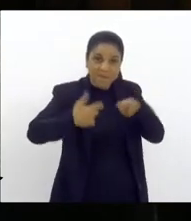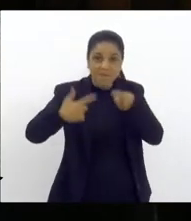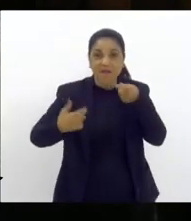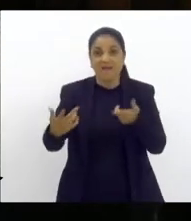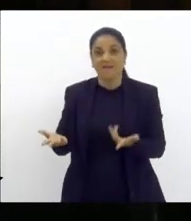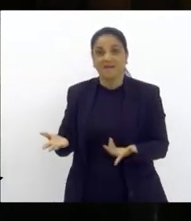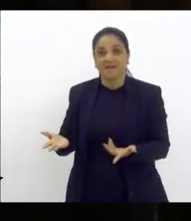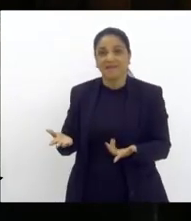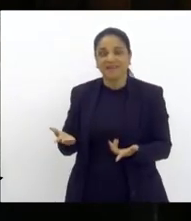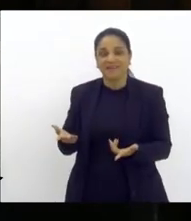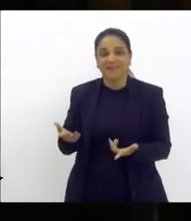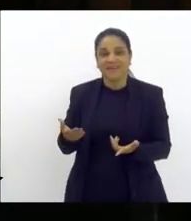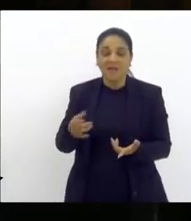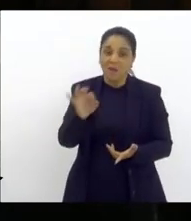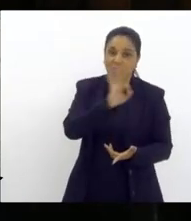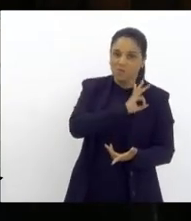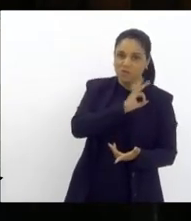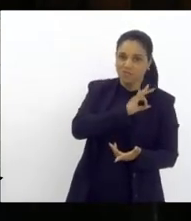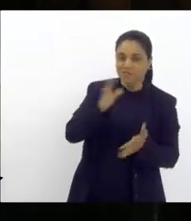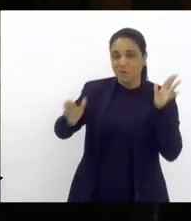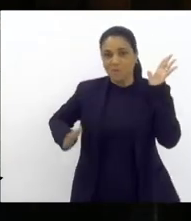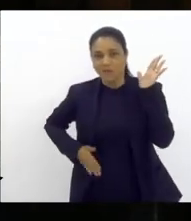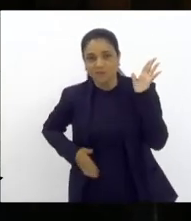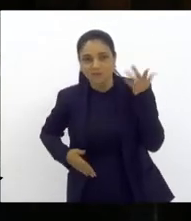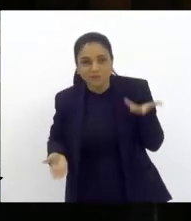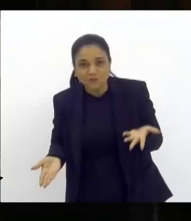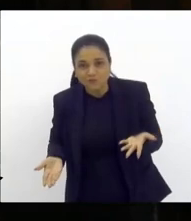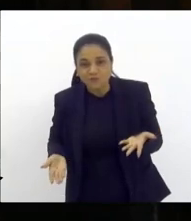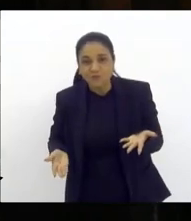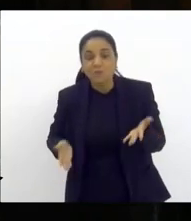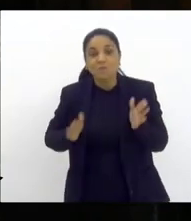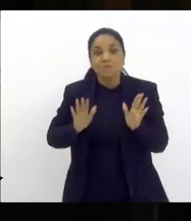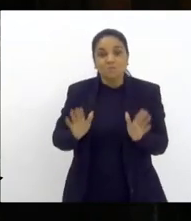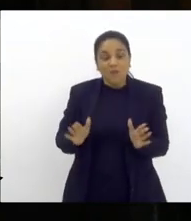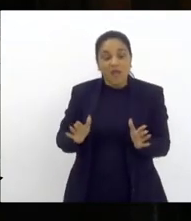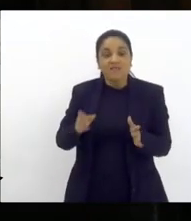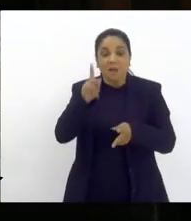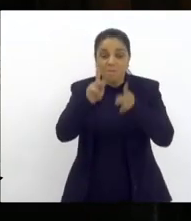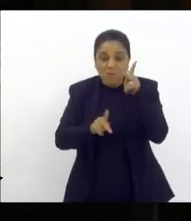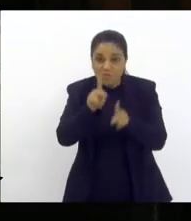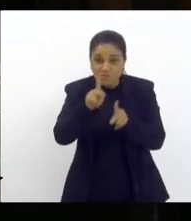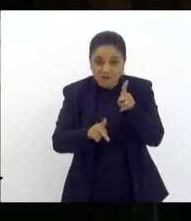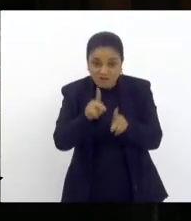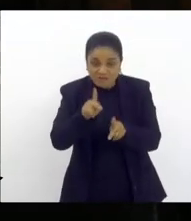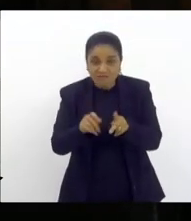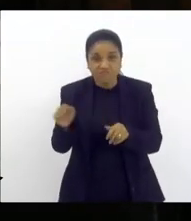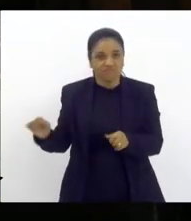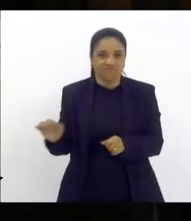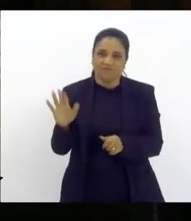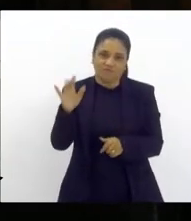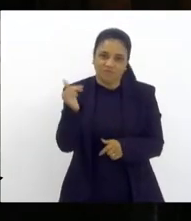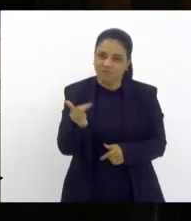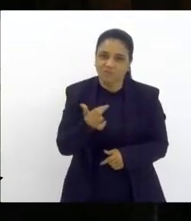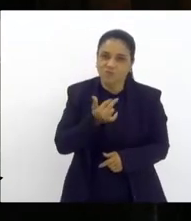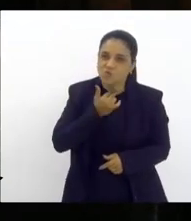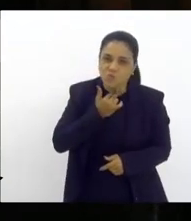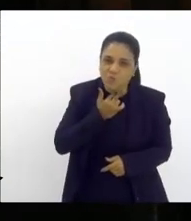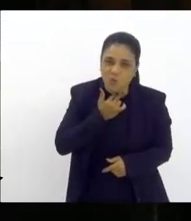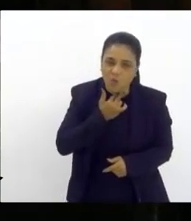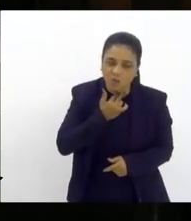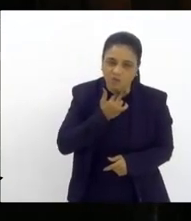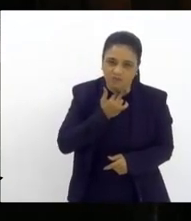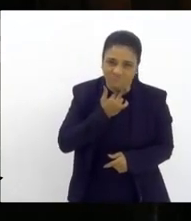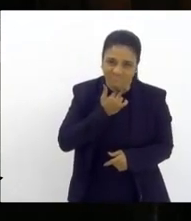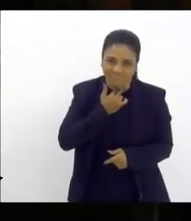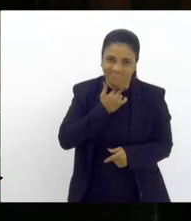de tiros que é o normal da população mas infelizmente a população moradora de favelas não pode fazer o